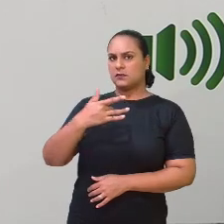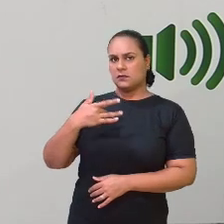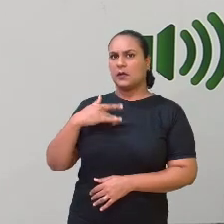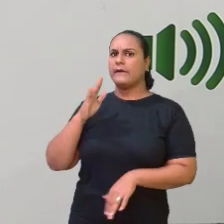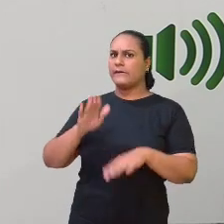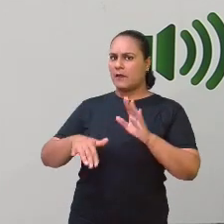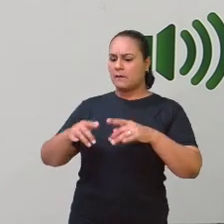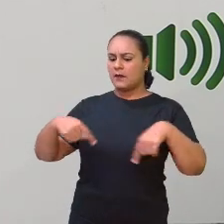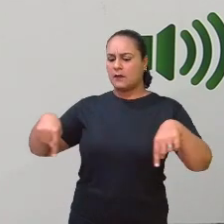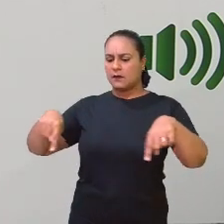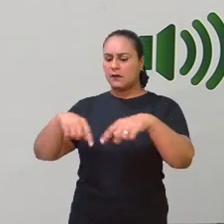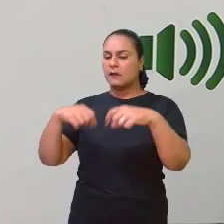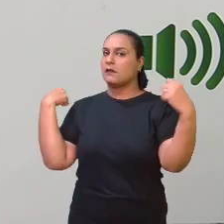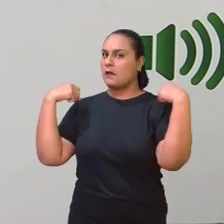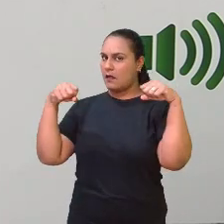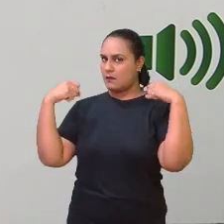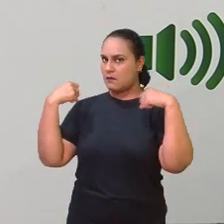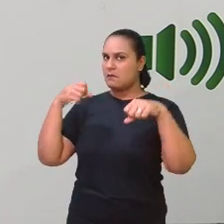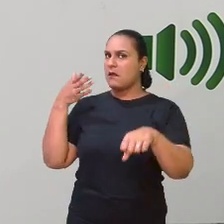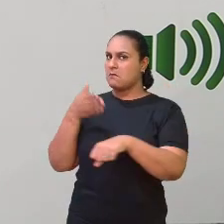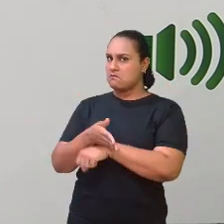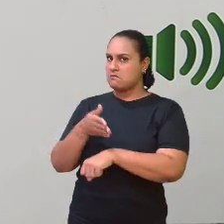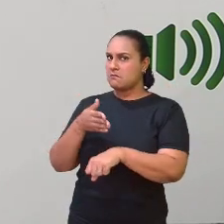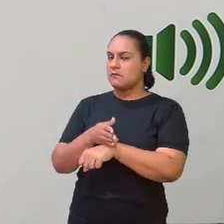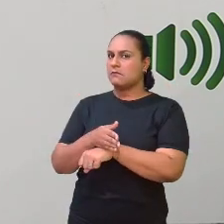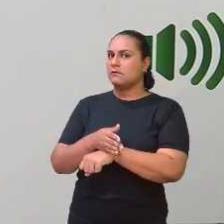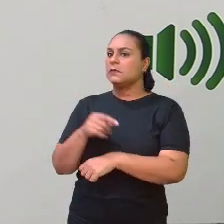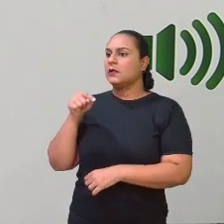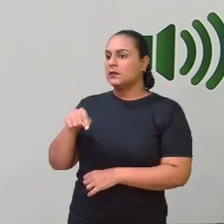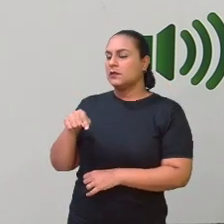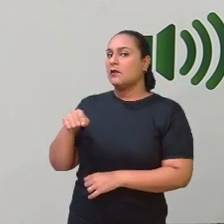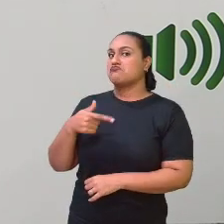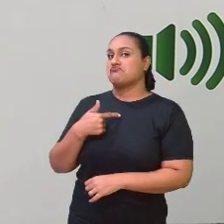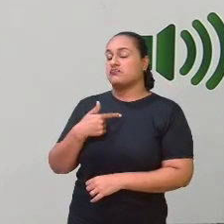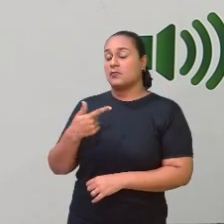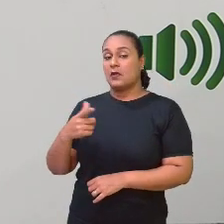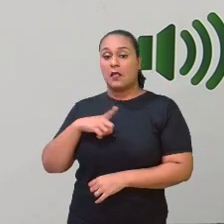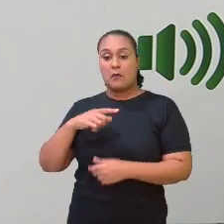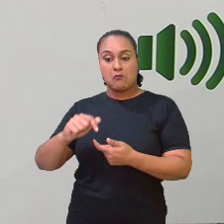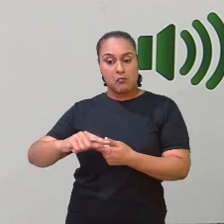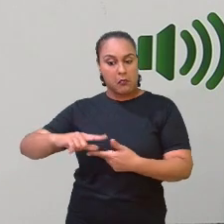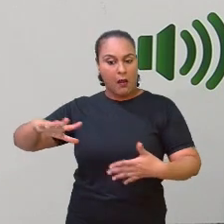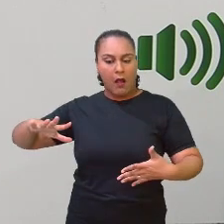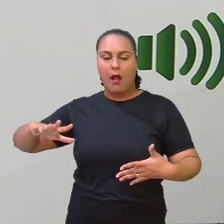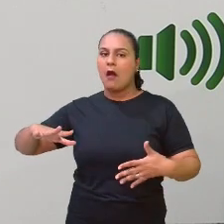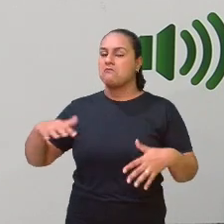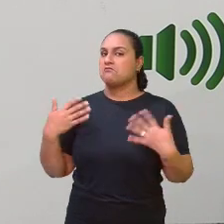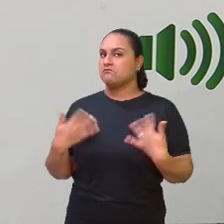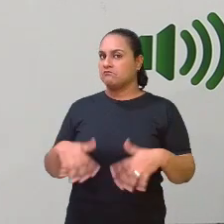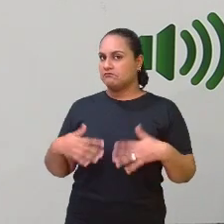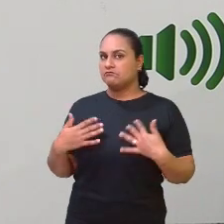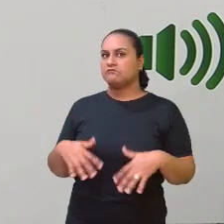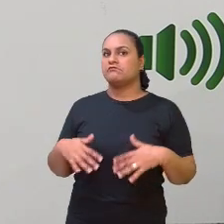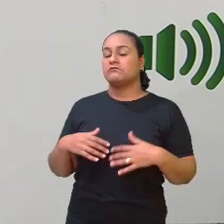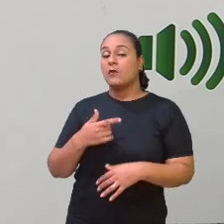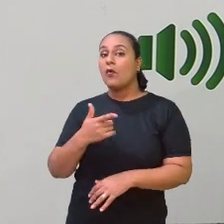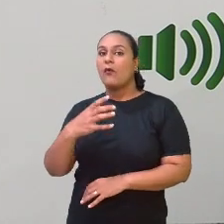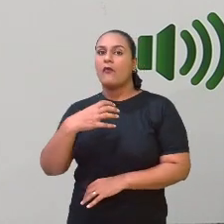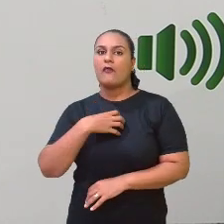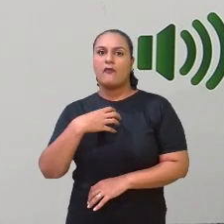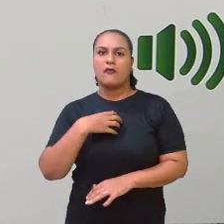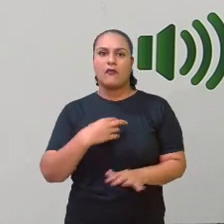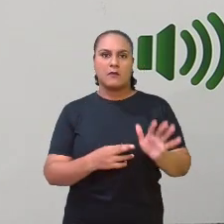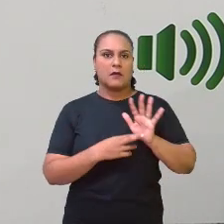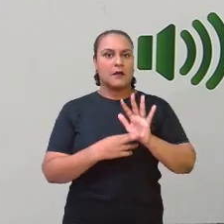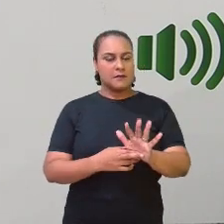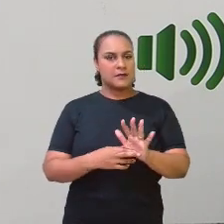academia também que a pessoa frequenta. Tem academias que são super, ultra modernas que vêm nesse sentido. É uma outra forma de